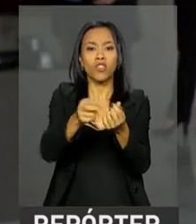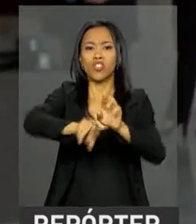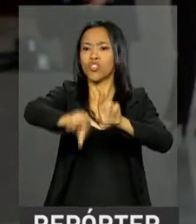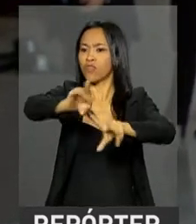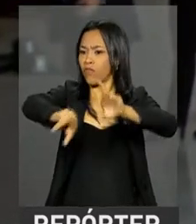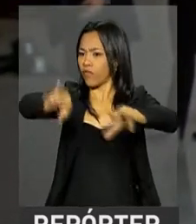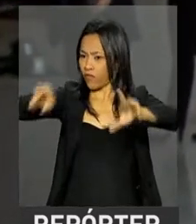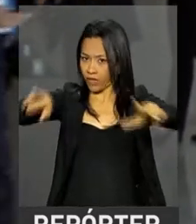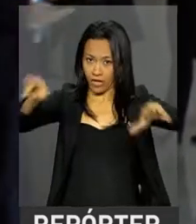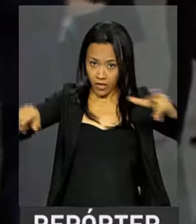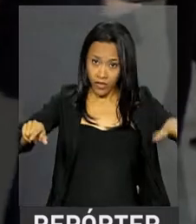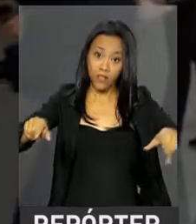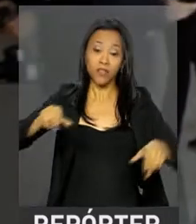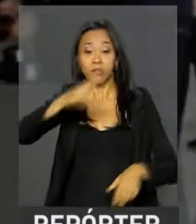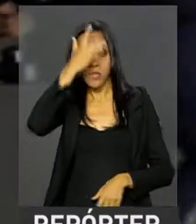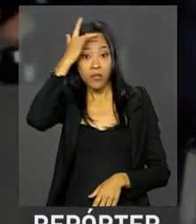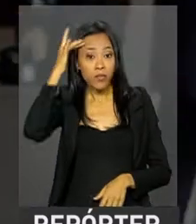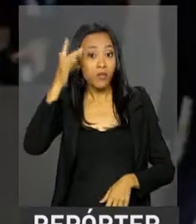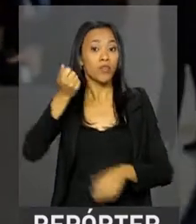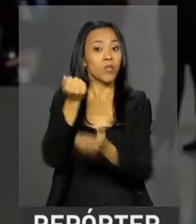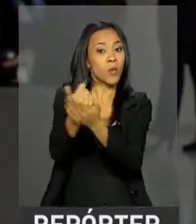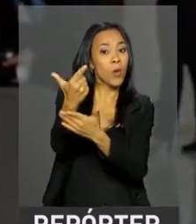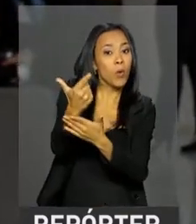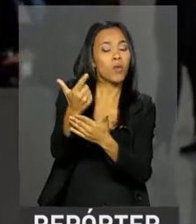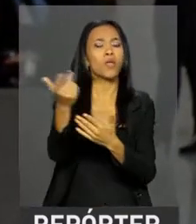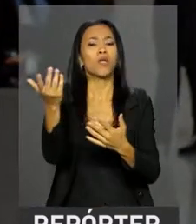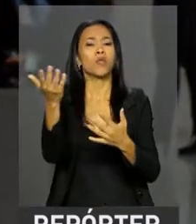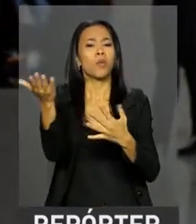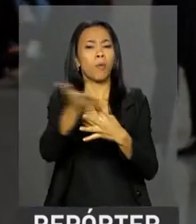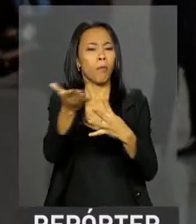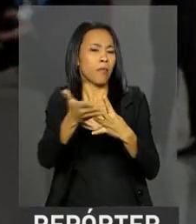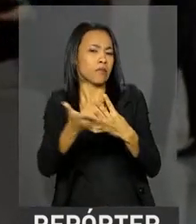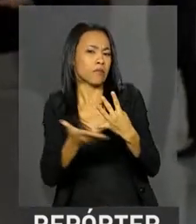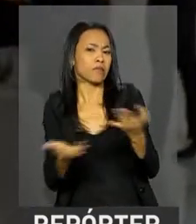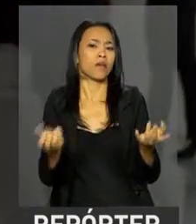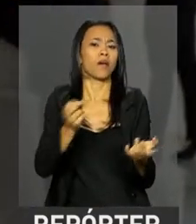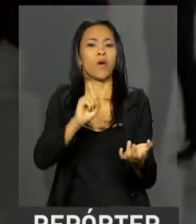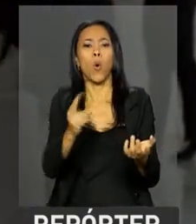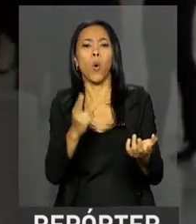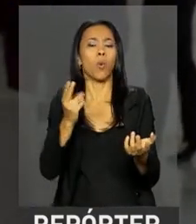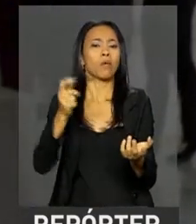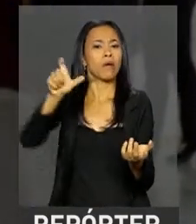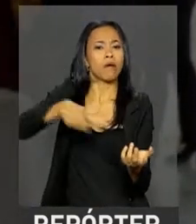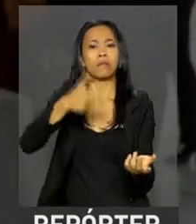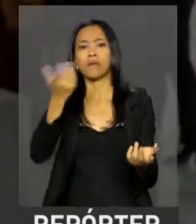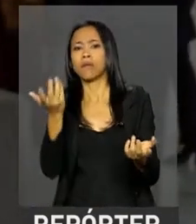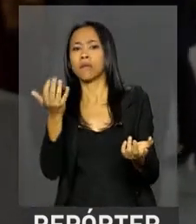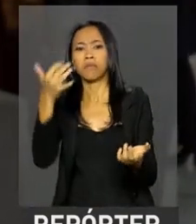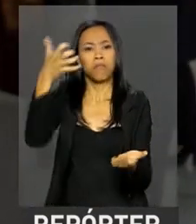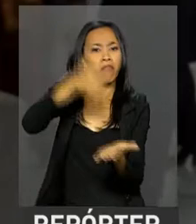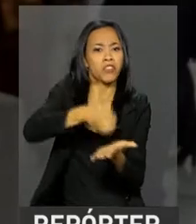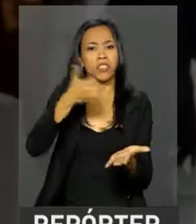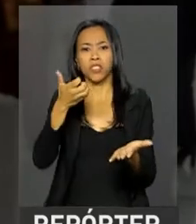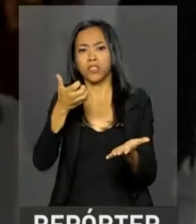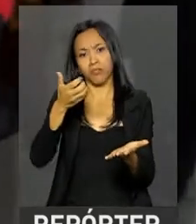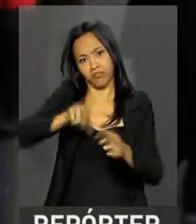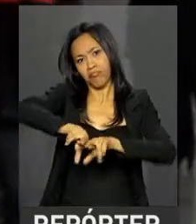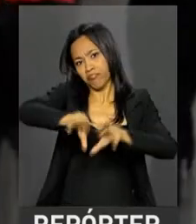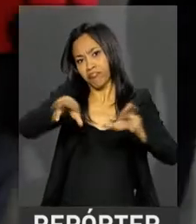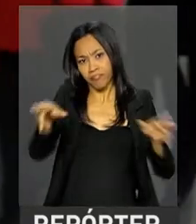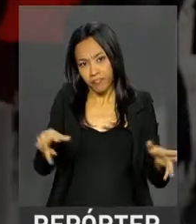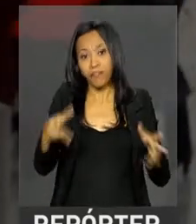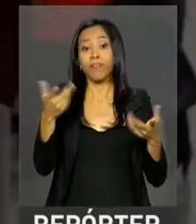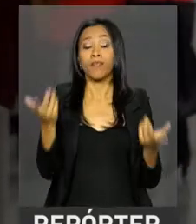aos clientes em função do prazo ou da forma de pagamento. Essa legislação ela também vai obrigar que o fornecedor,